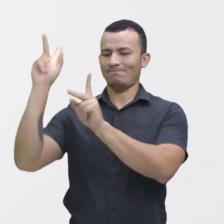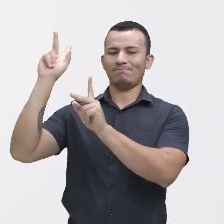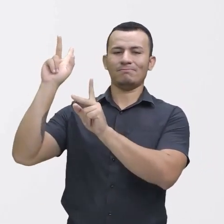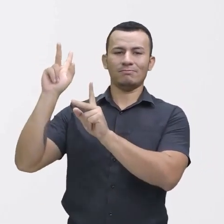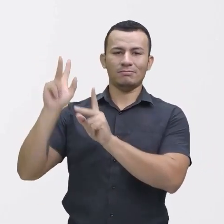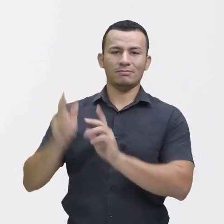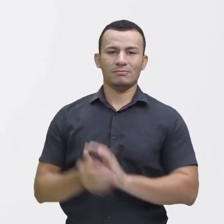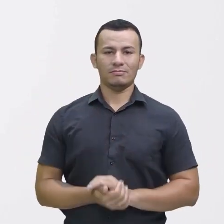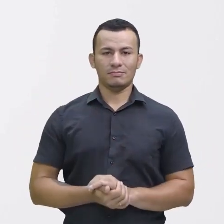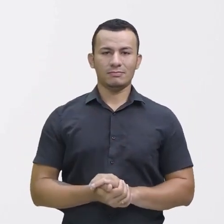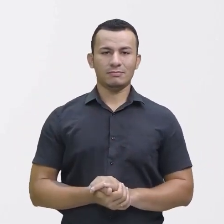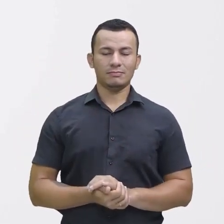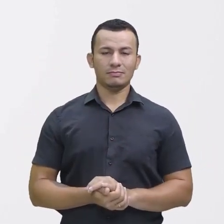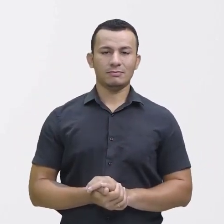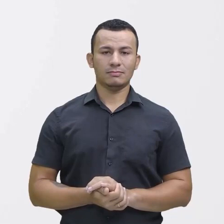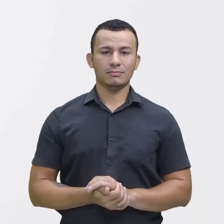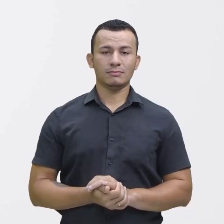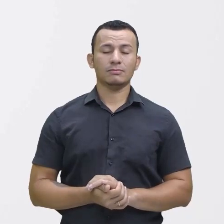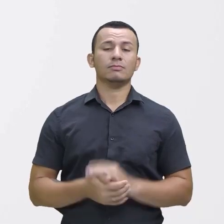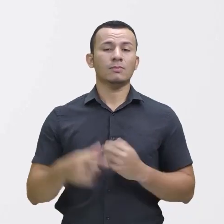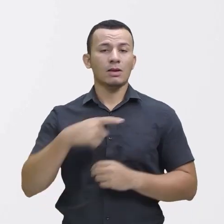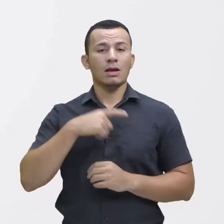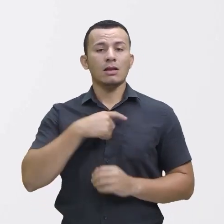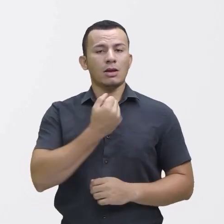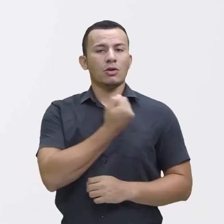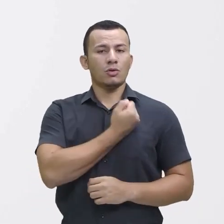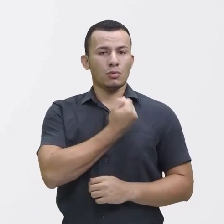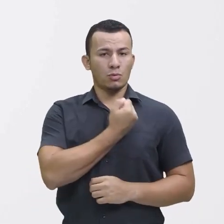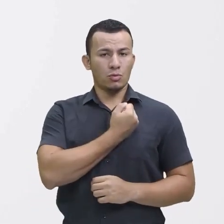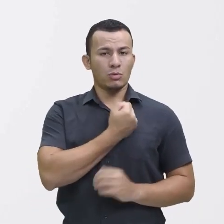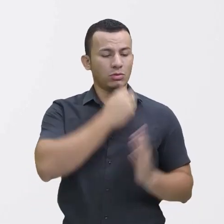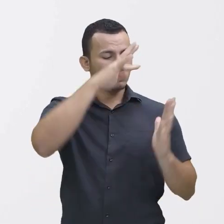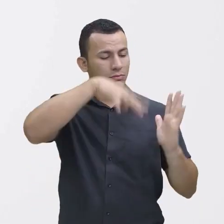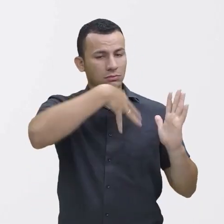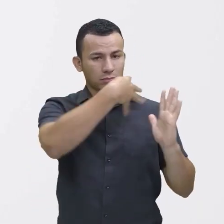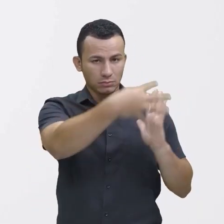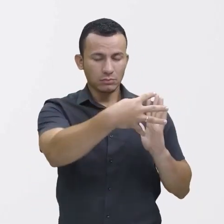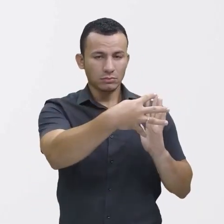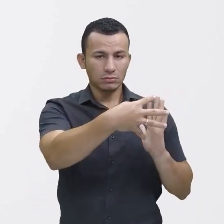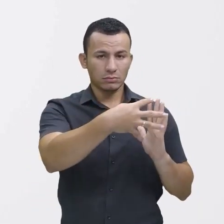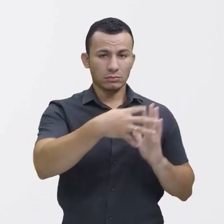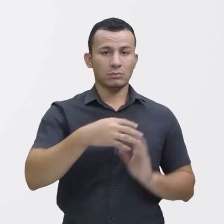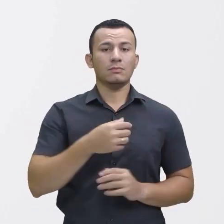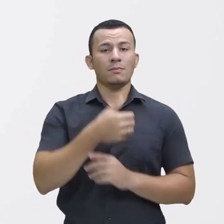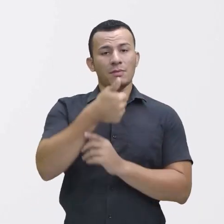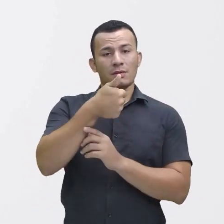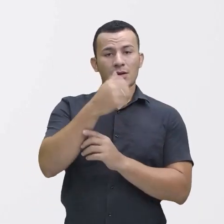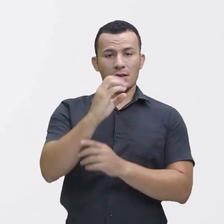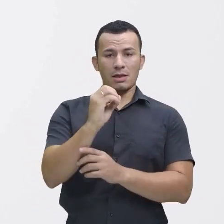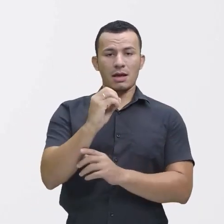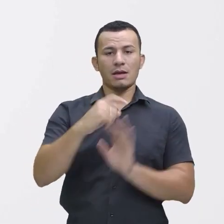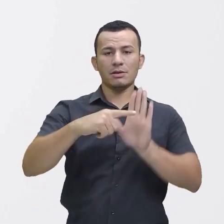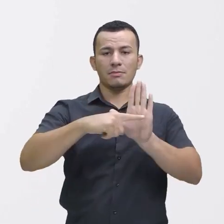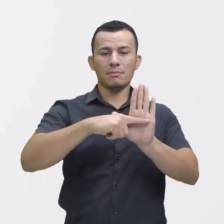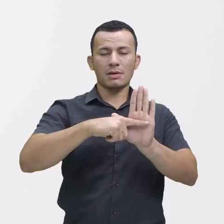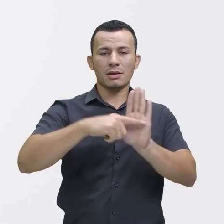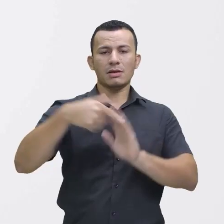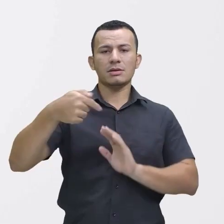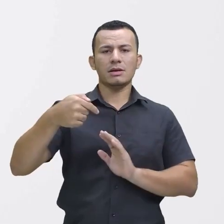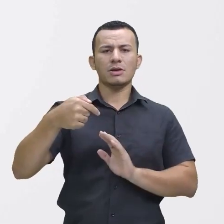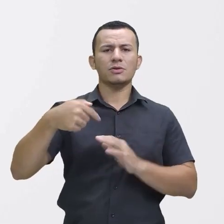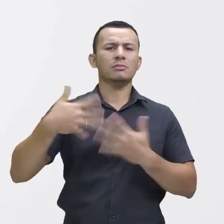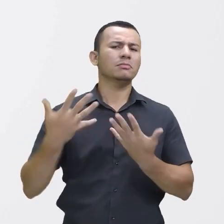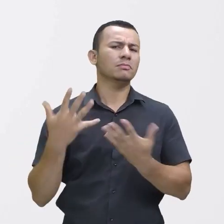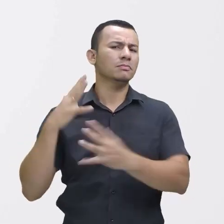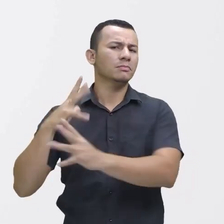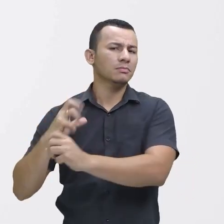lá. Eu tenho um numeral aqui que é uma sentença 10 menos 7. Quanto é 10 menos